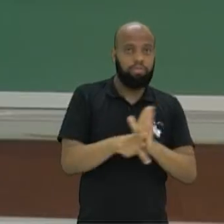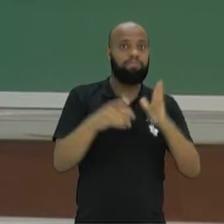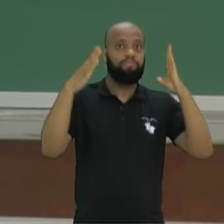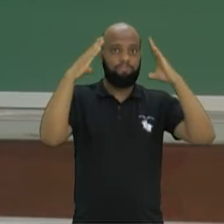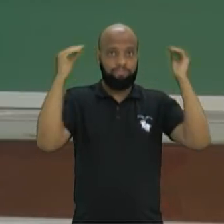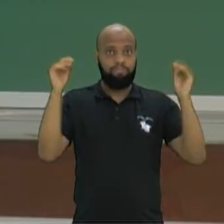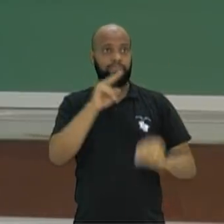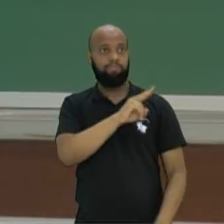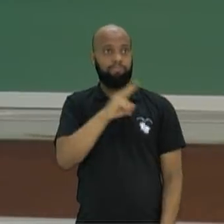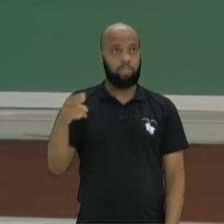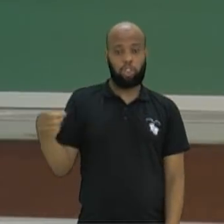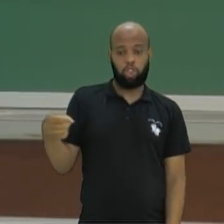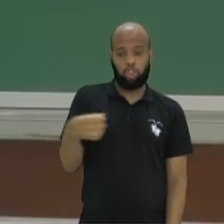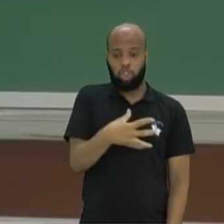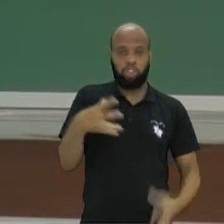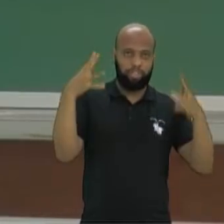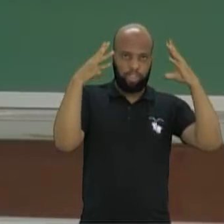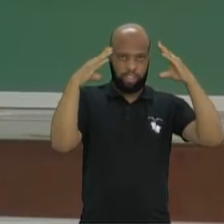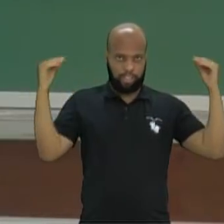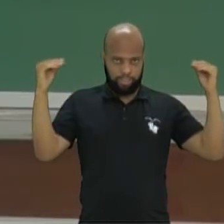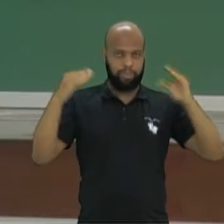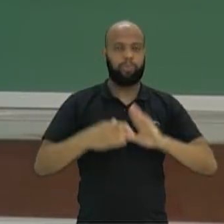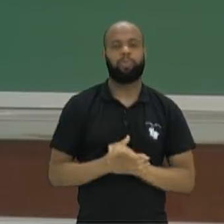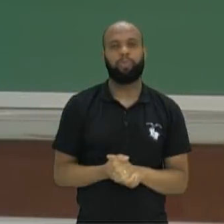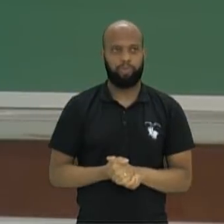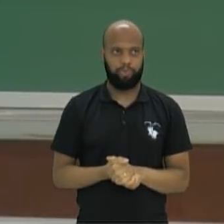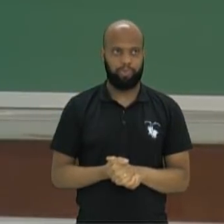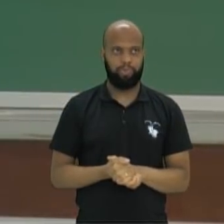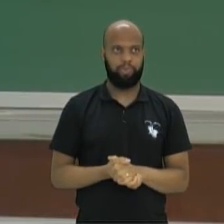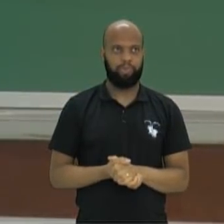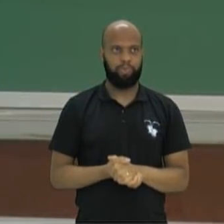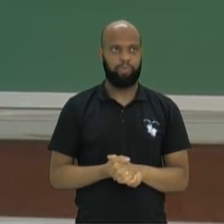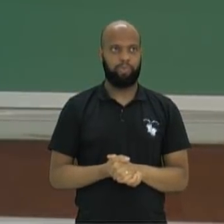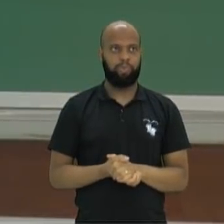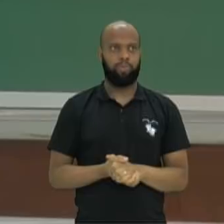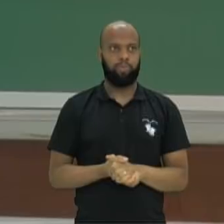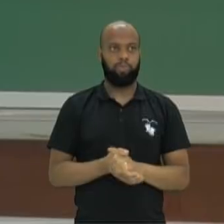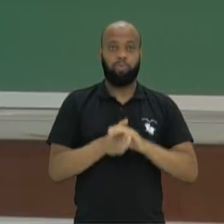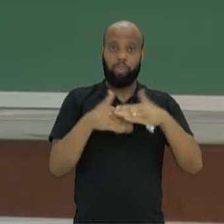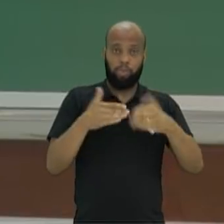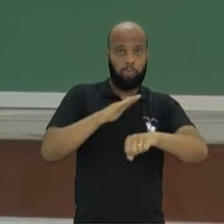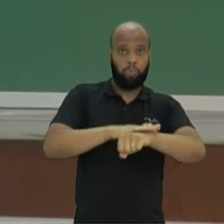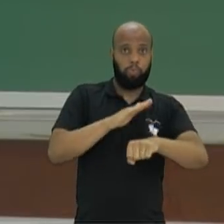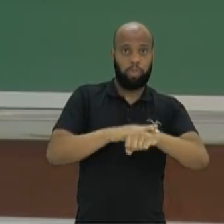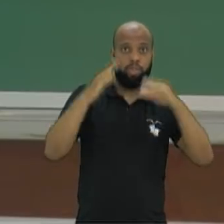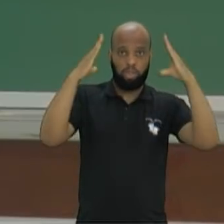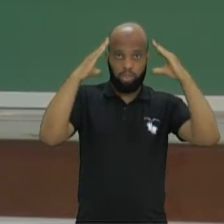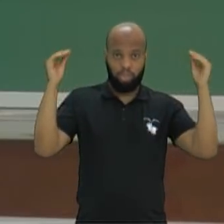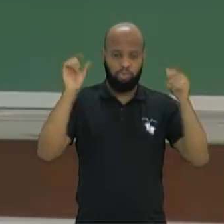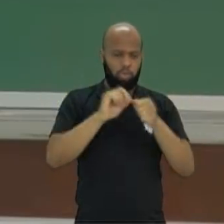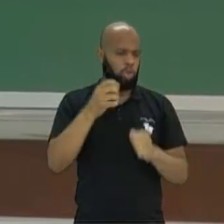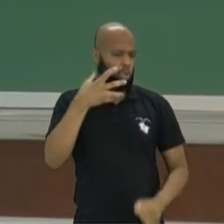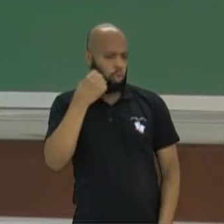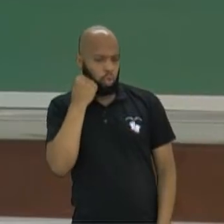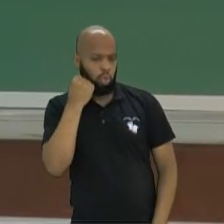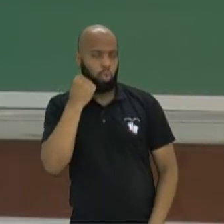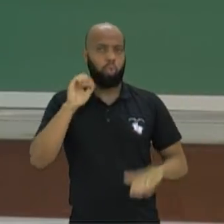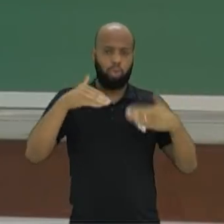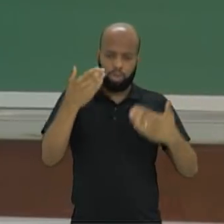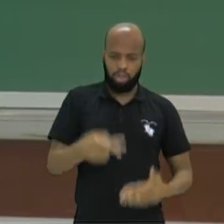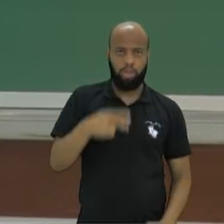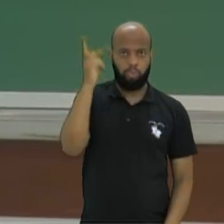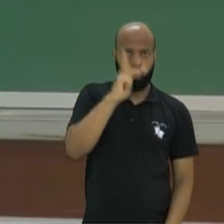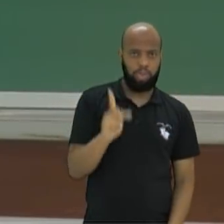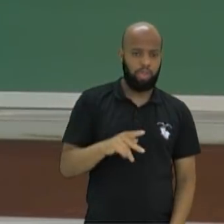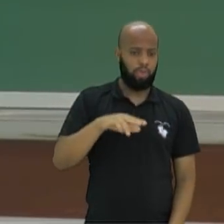holandesa chamada Nova Holanda. Olha que interessante. Enquanto os holandeses multiplicavam seus lucros no Brasil, os portugueses